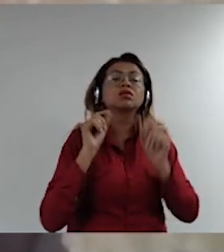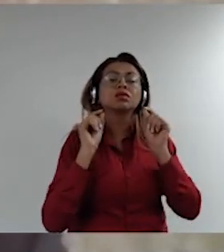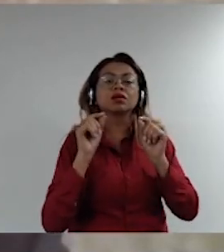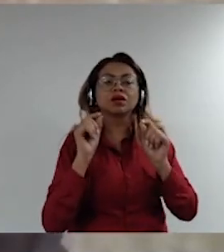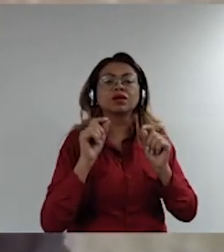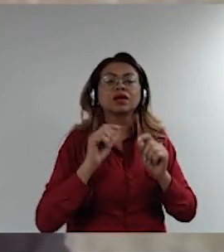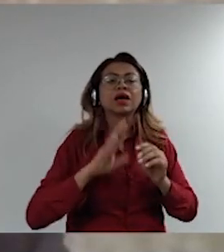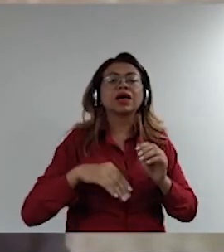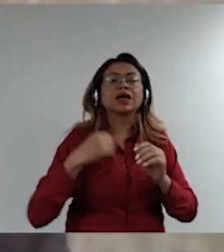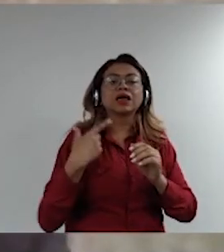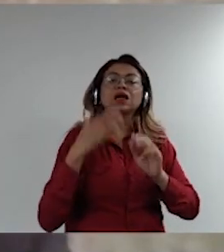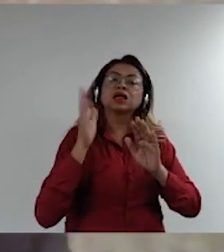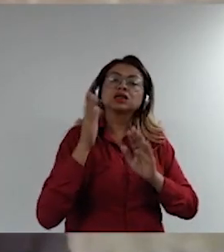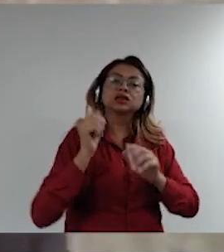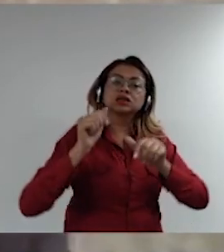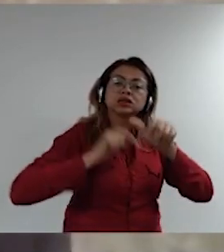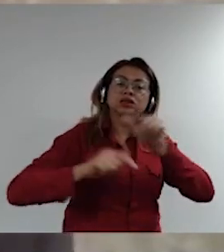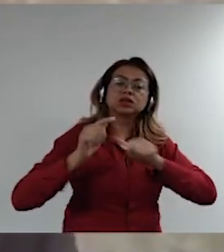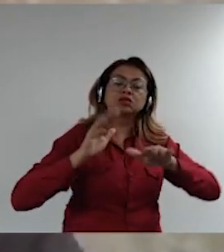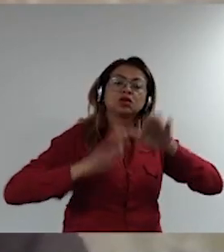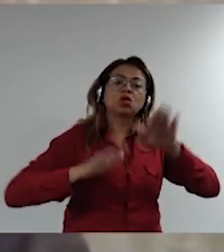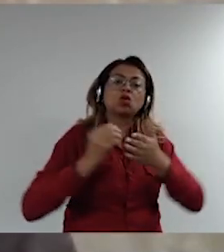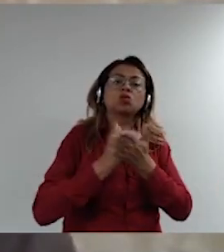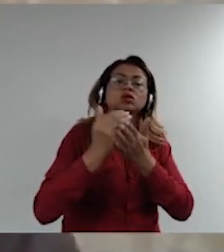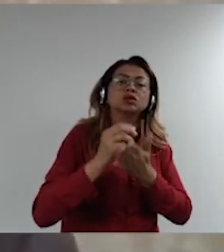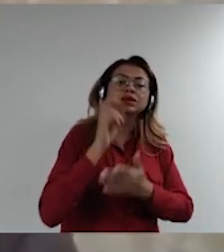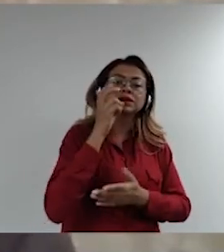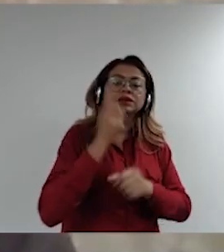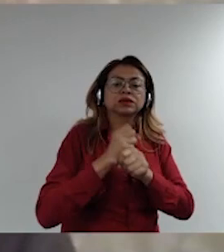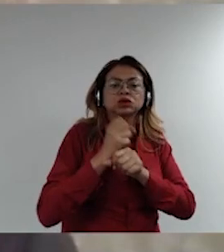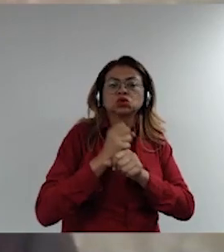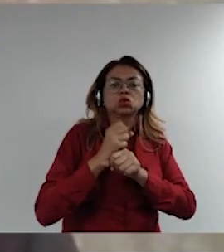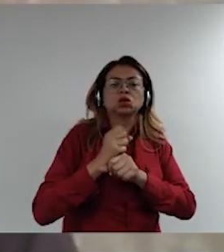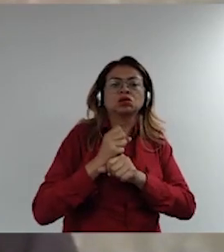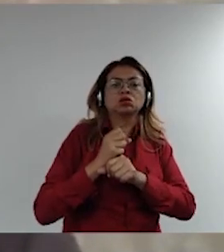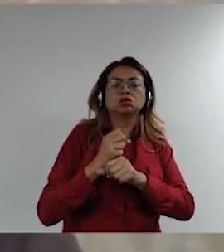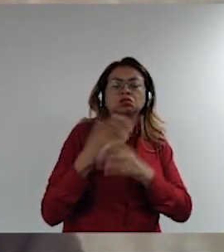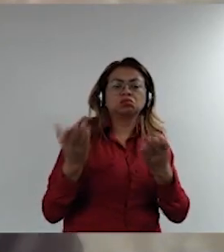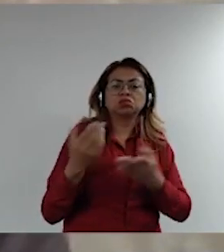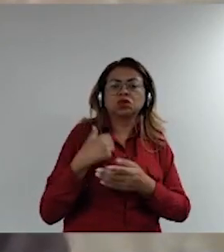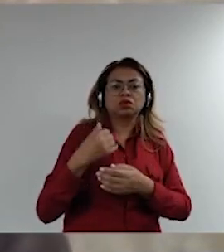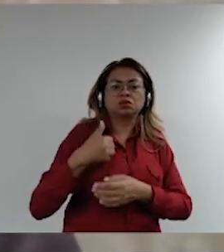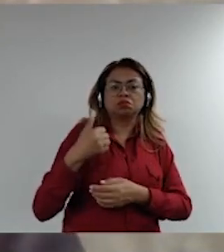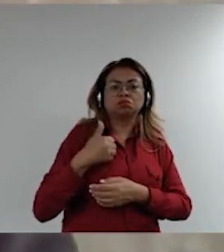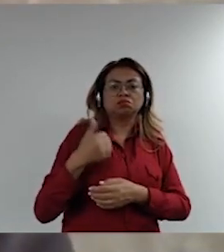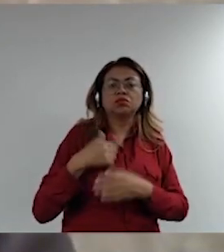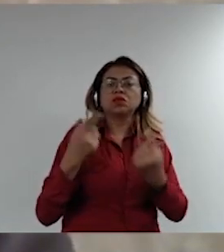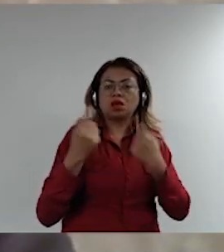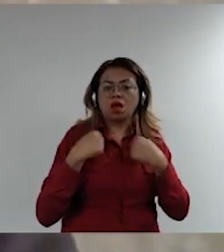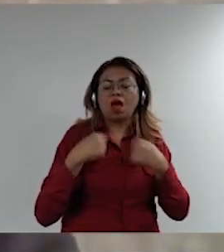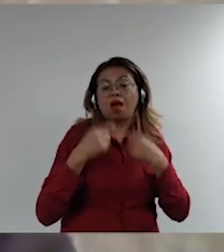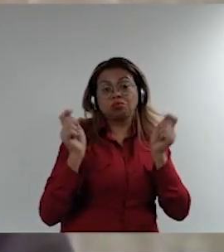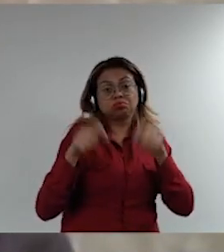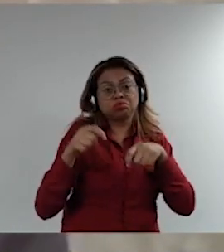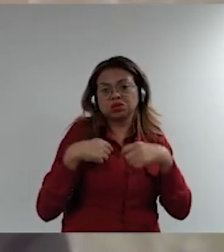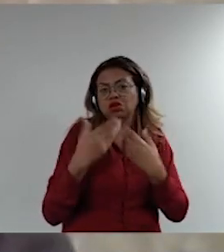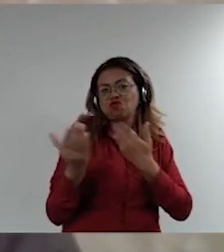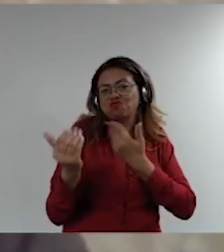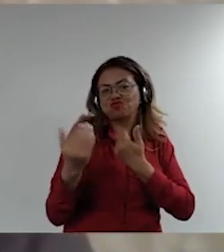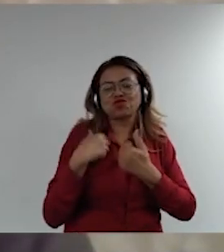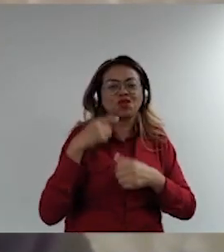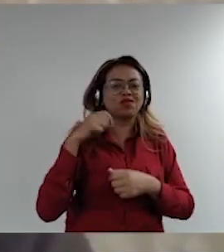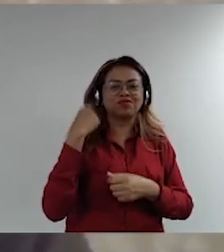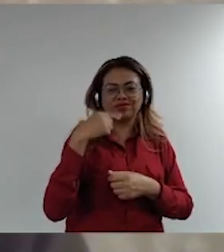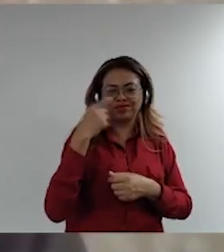aquele que tem até 5 anos de atuação na advocacia, independente da idade dele. né? Eu poderia ser um jovem advogado, por exemplo, mas já não